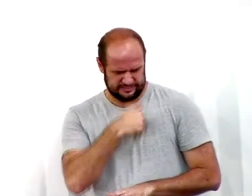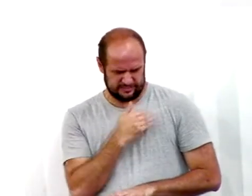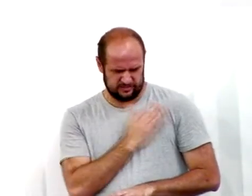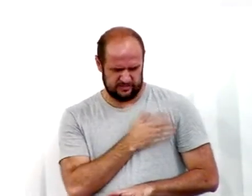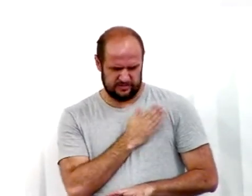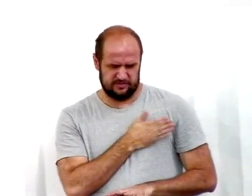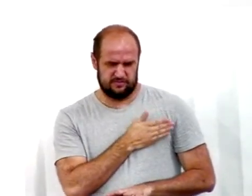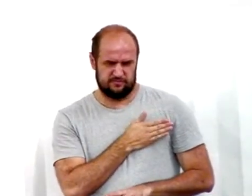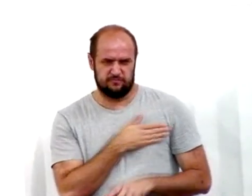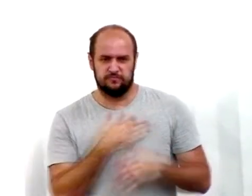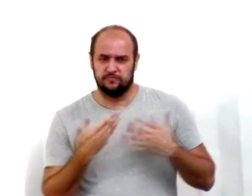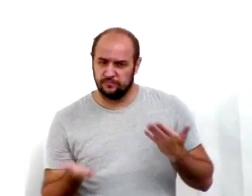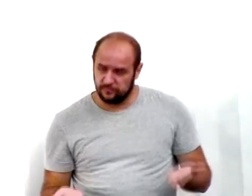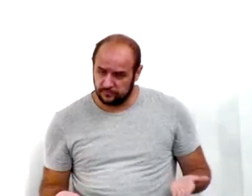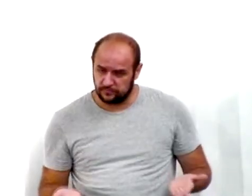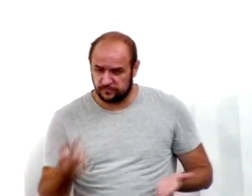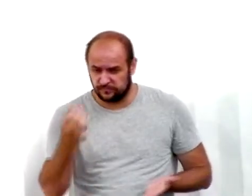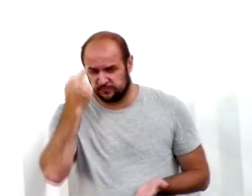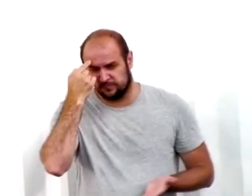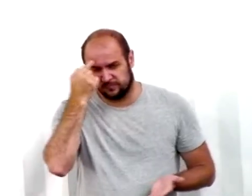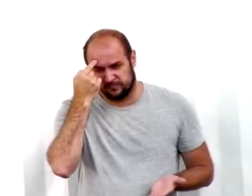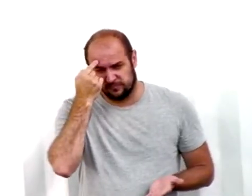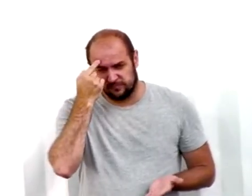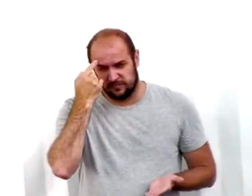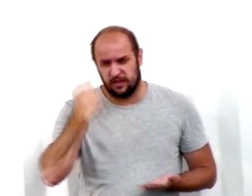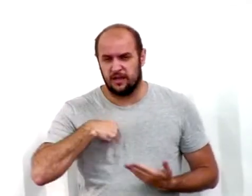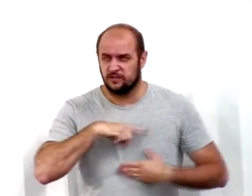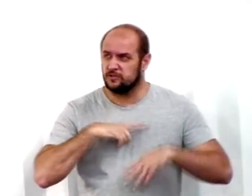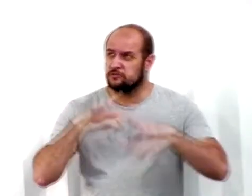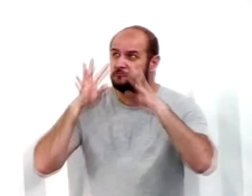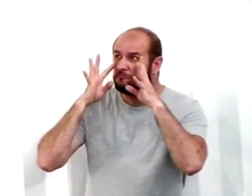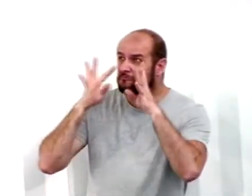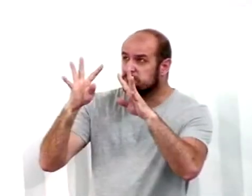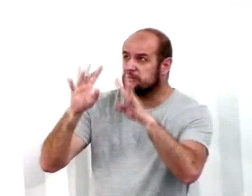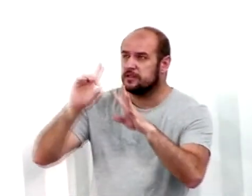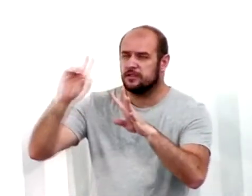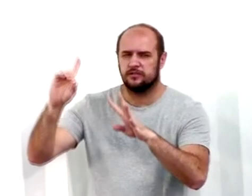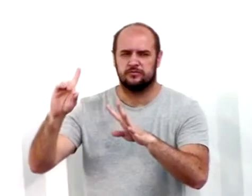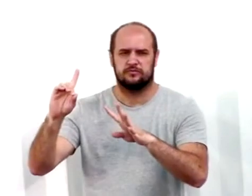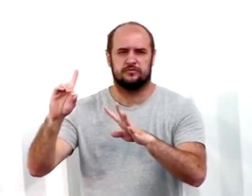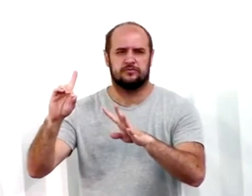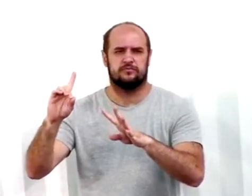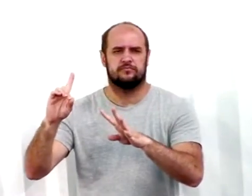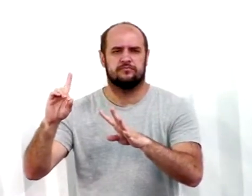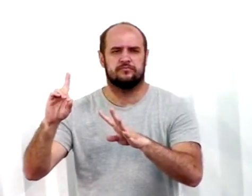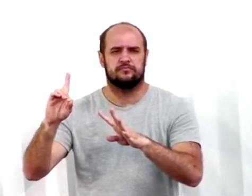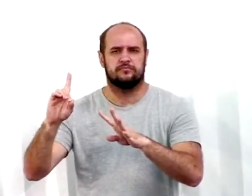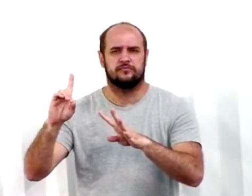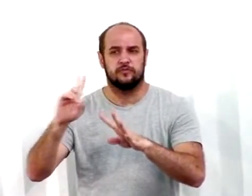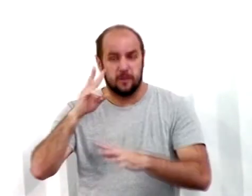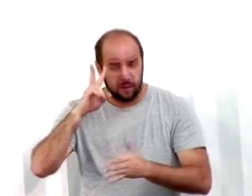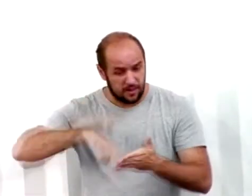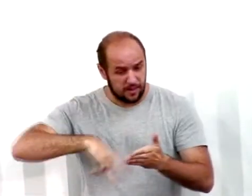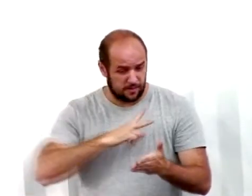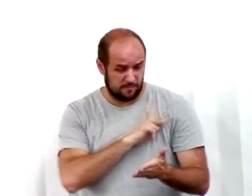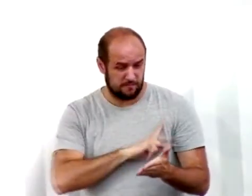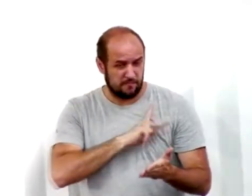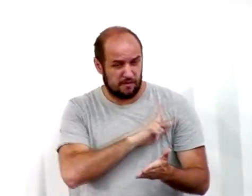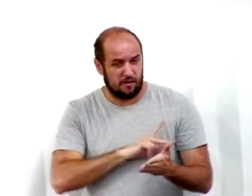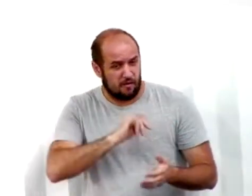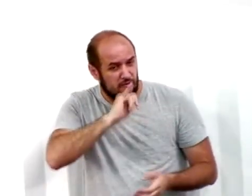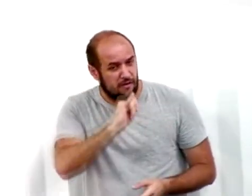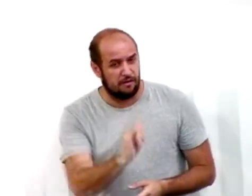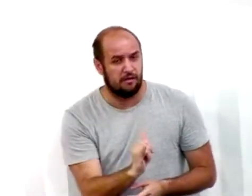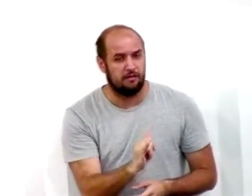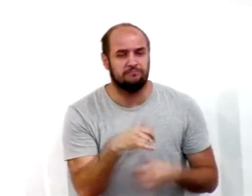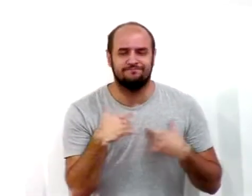isso, queridos, ouçamos a voz de Deus, através do seu servo, apóstolo Paulo, dizendo: portanto,